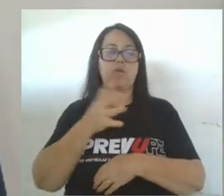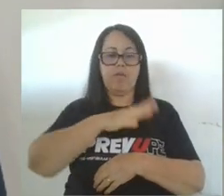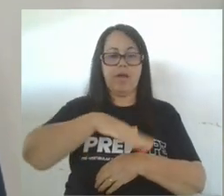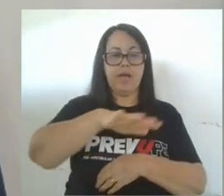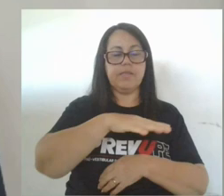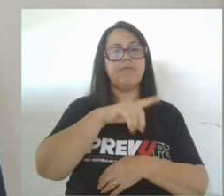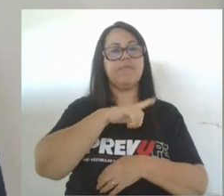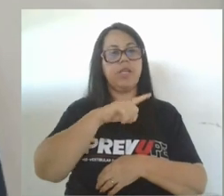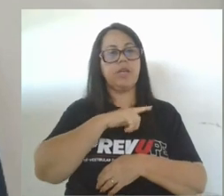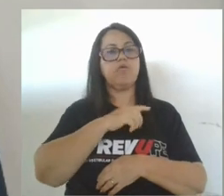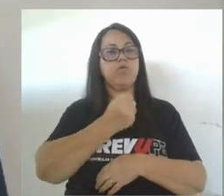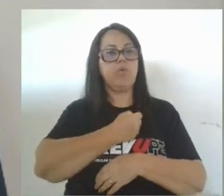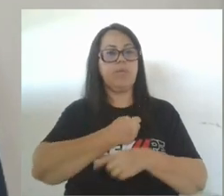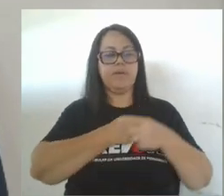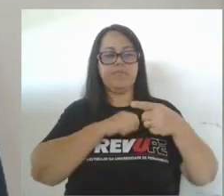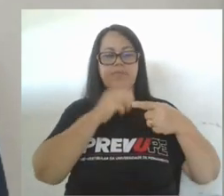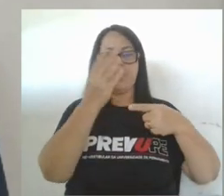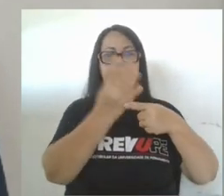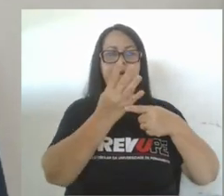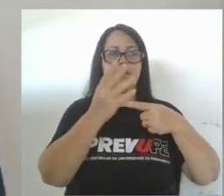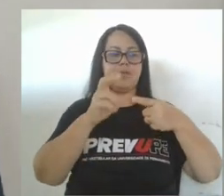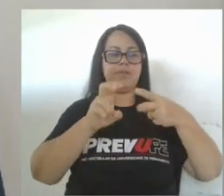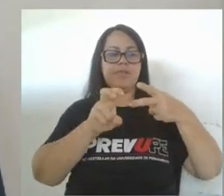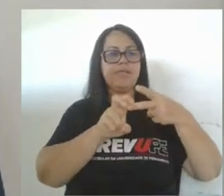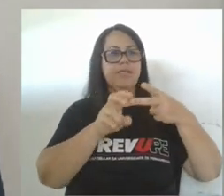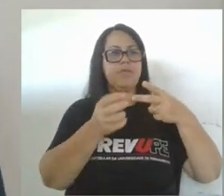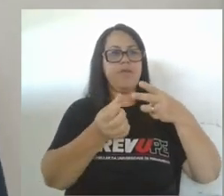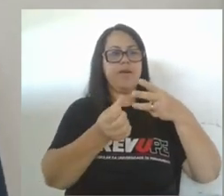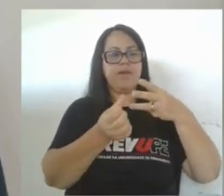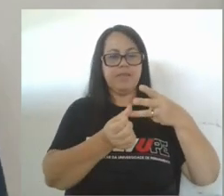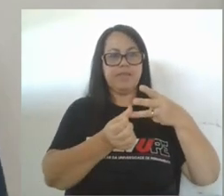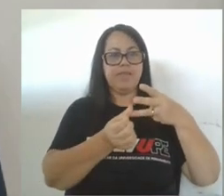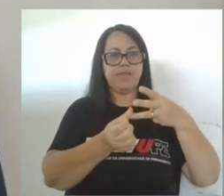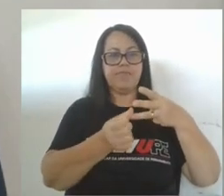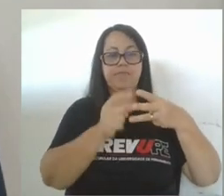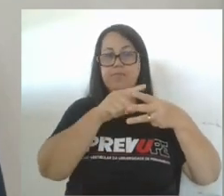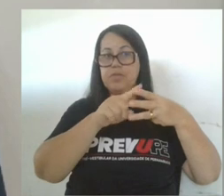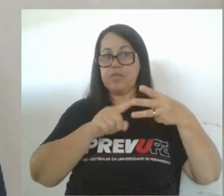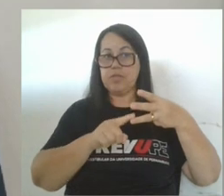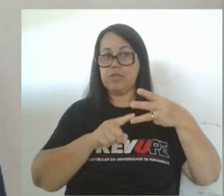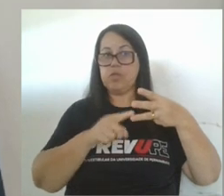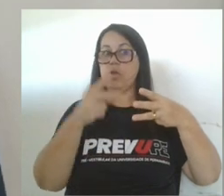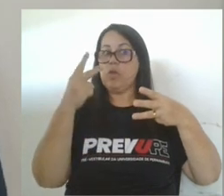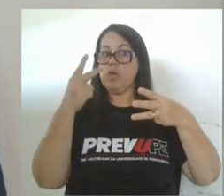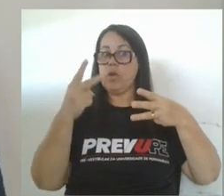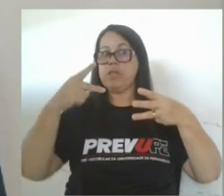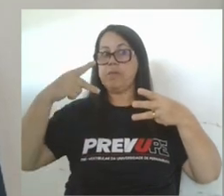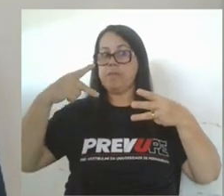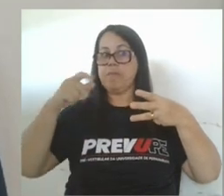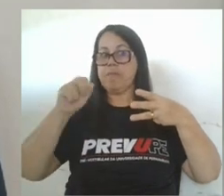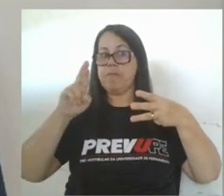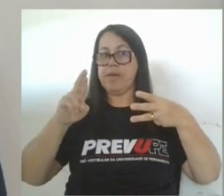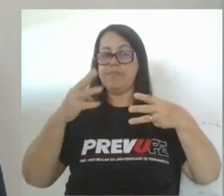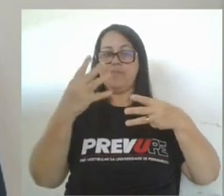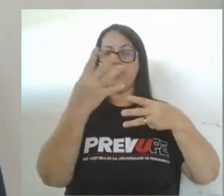será composto pelos números 4, 5 e 6. Desses números, apenas dois são